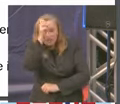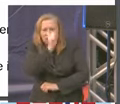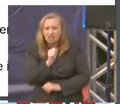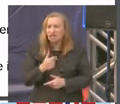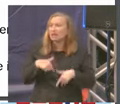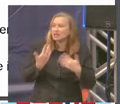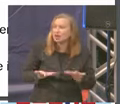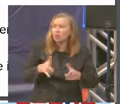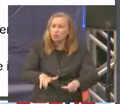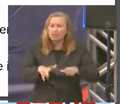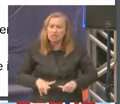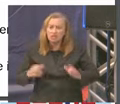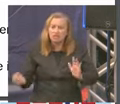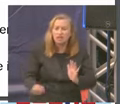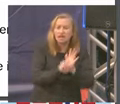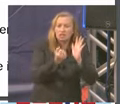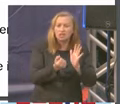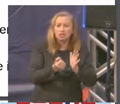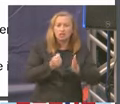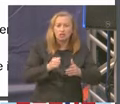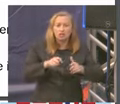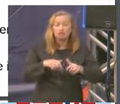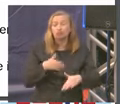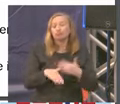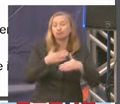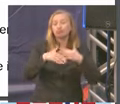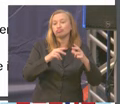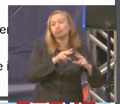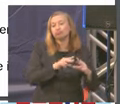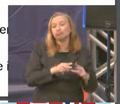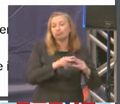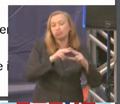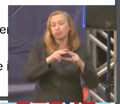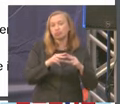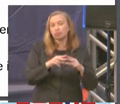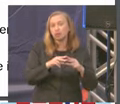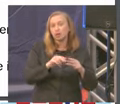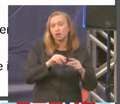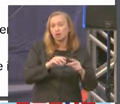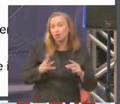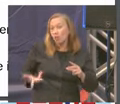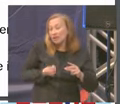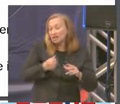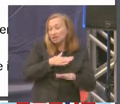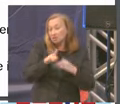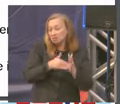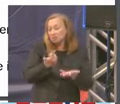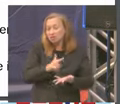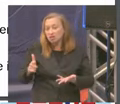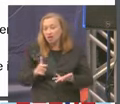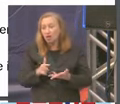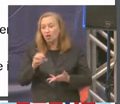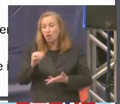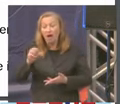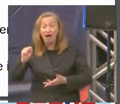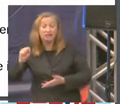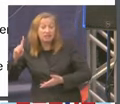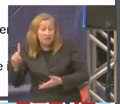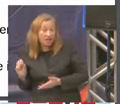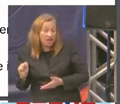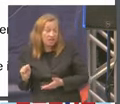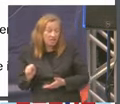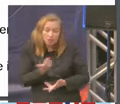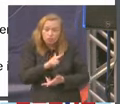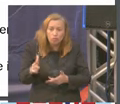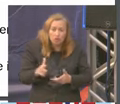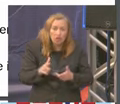a minha certificação de sustentabilidade? Eu já dei aula de qualidade total. Eu não tenho certificação de qualidade total. Eu já dei aula de sustentabilidade. Eu não tenho